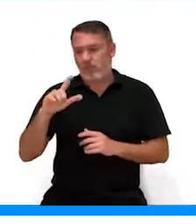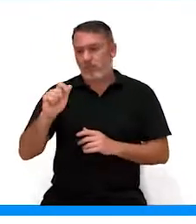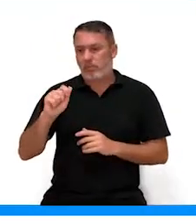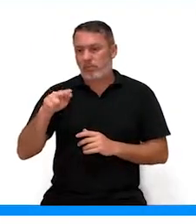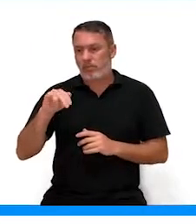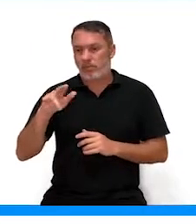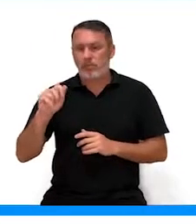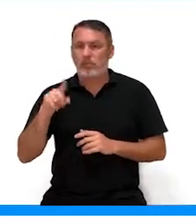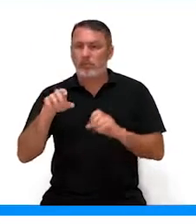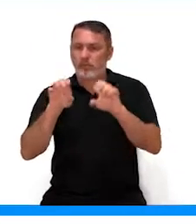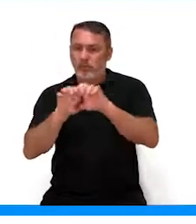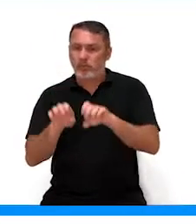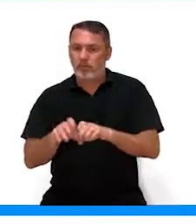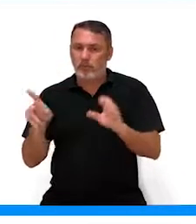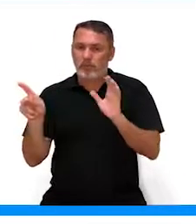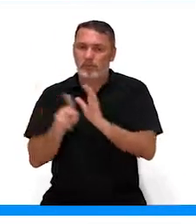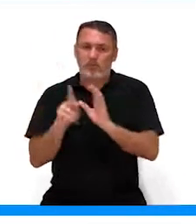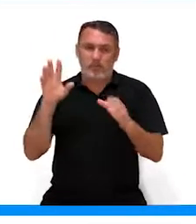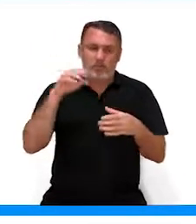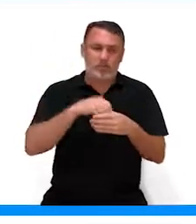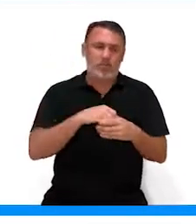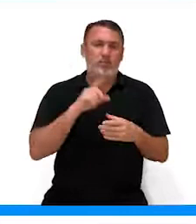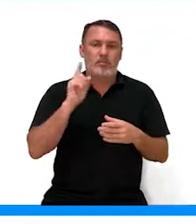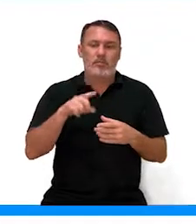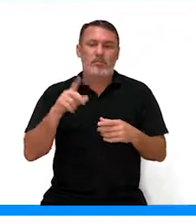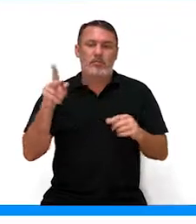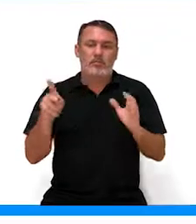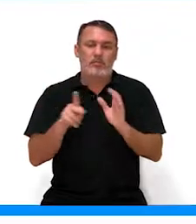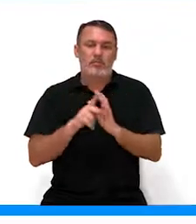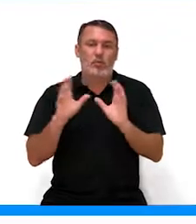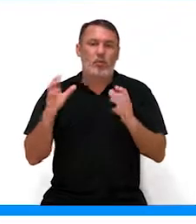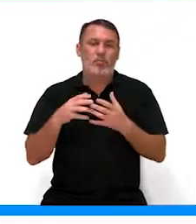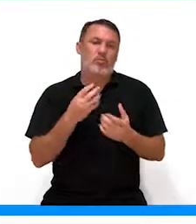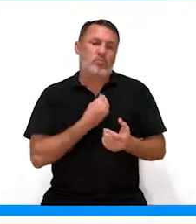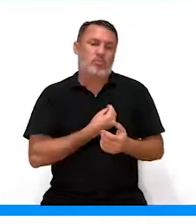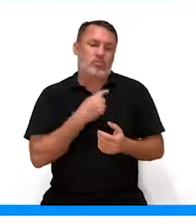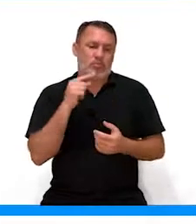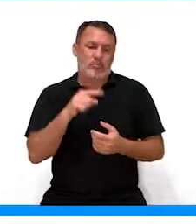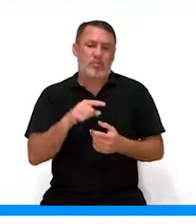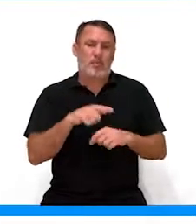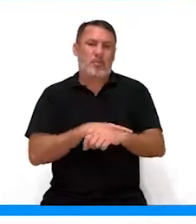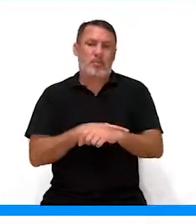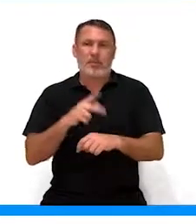pessoa apresenta, que é uma estrutura, né, uma substância produzida